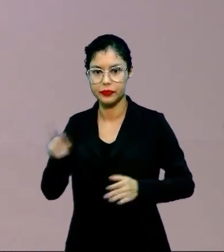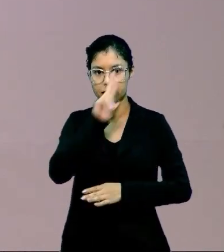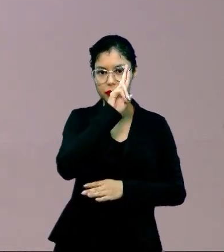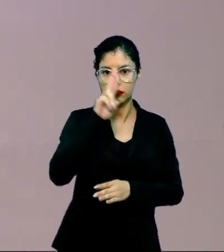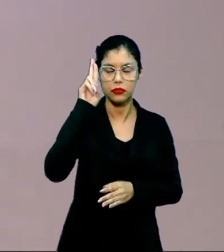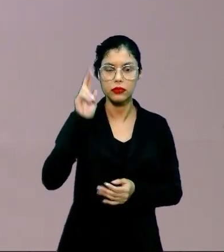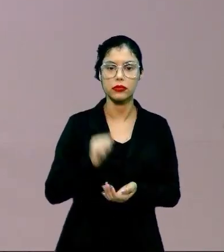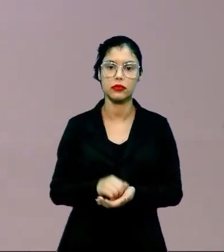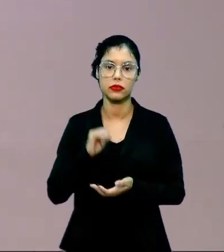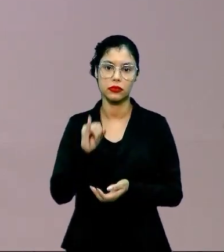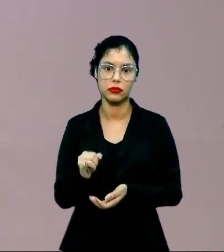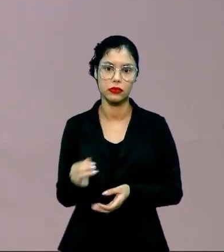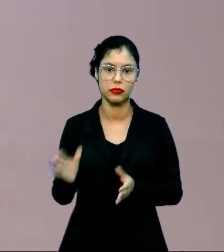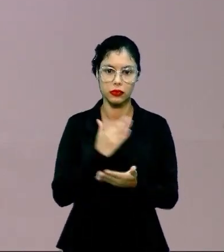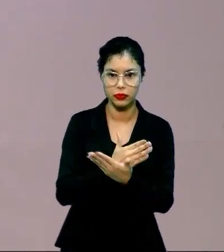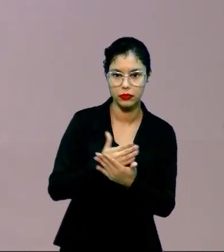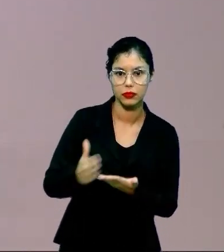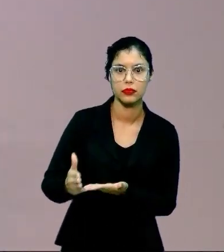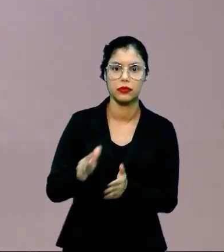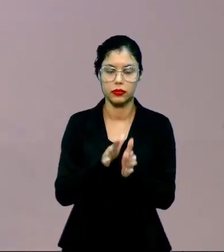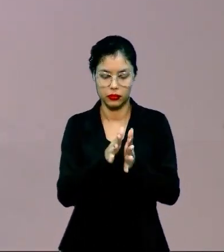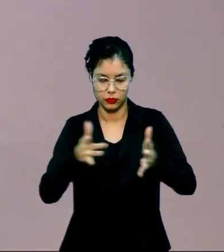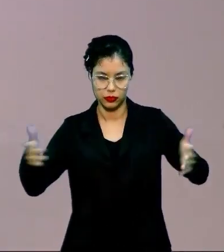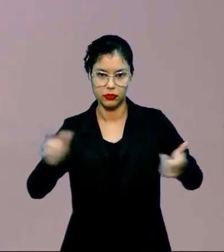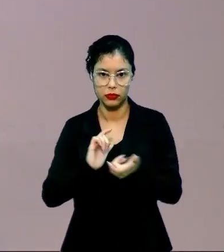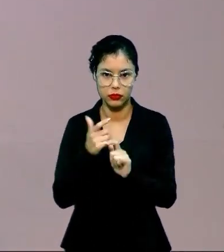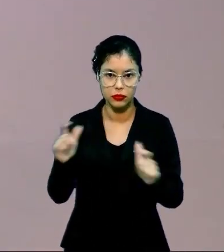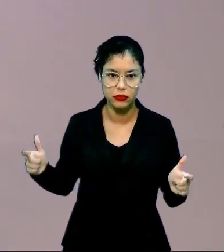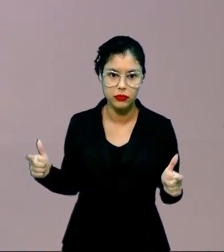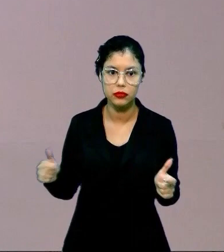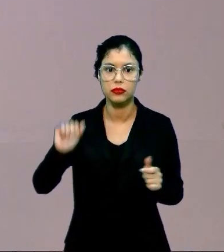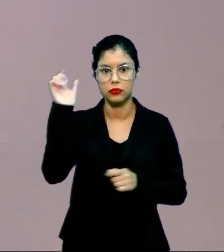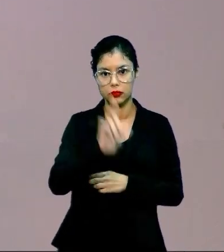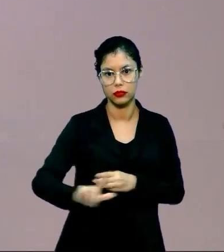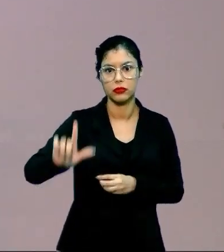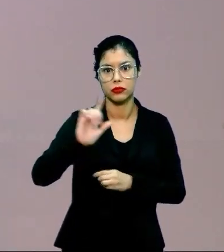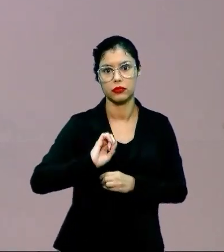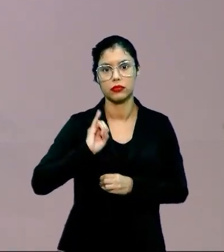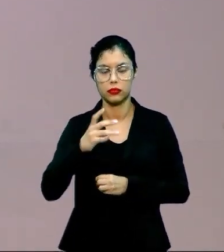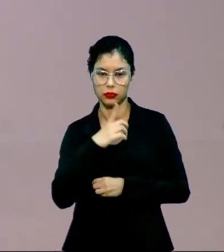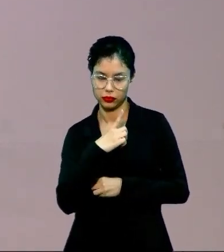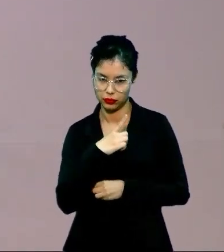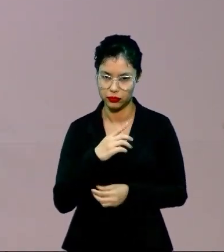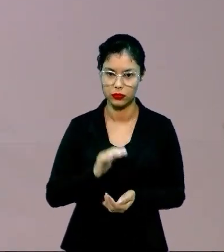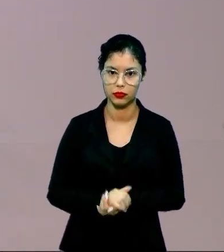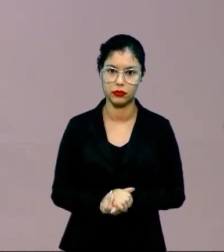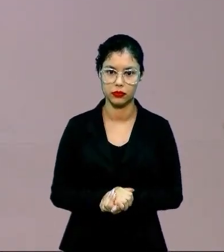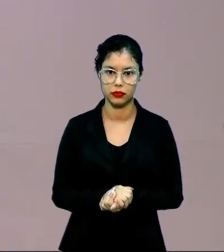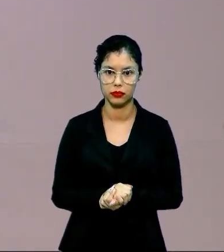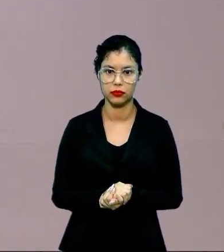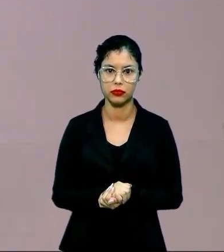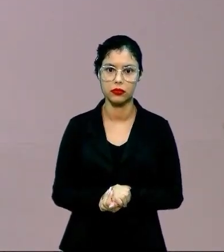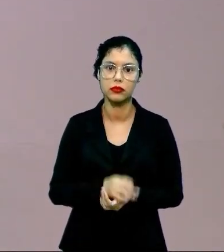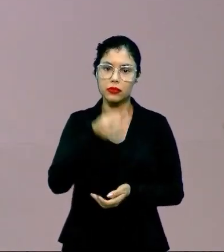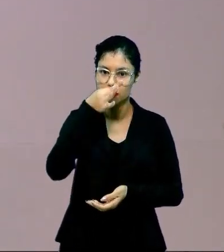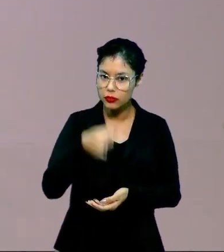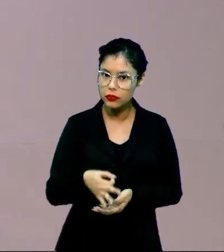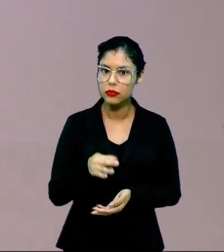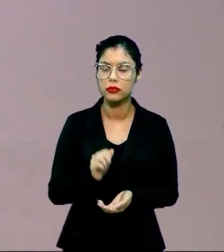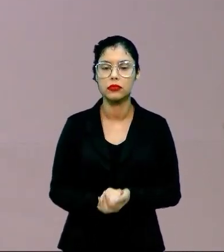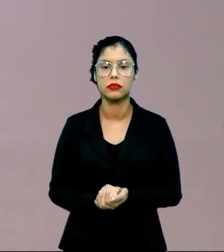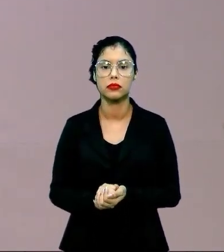quer dizer, se eu coloquei lá no início um panorama da literatura brasileira, se eu tenho ali um ano certinho